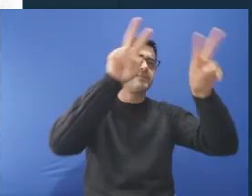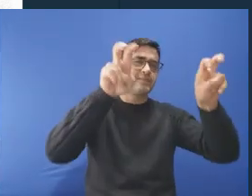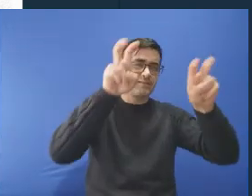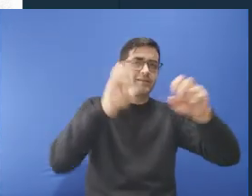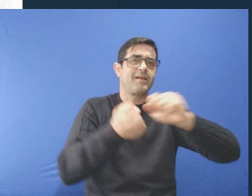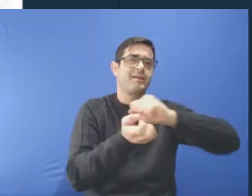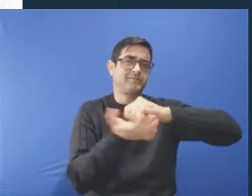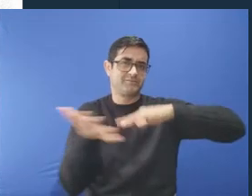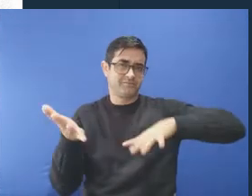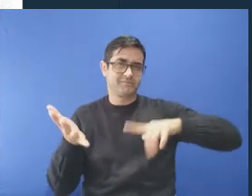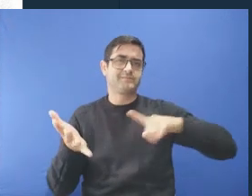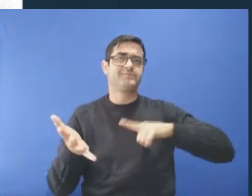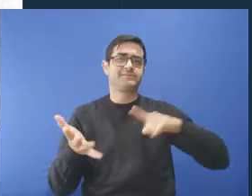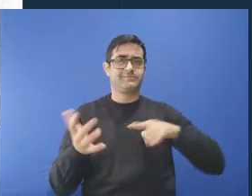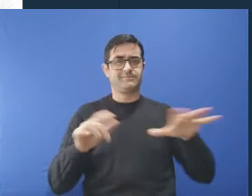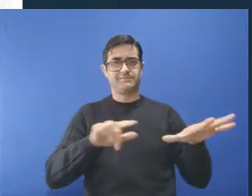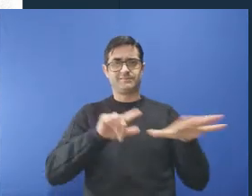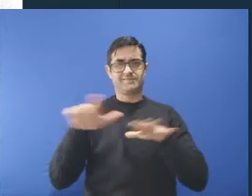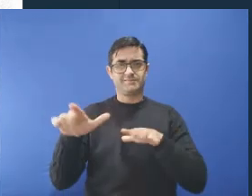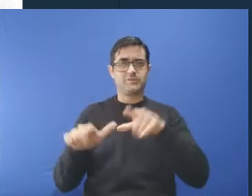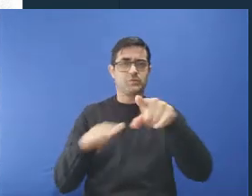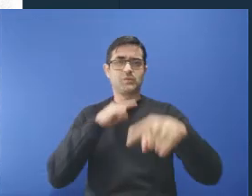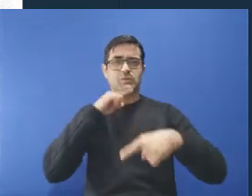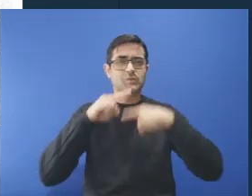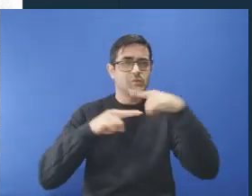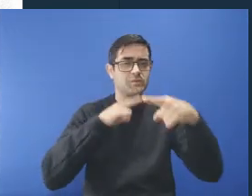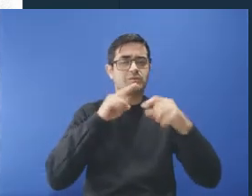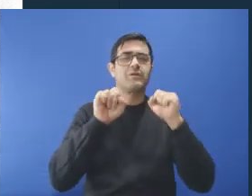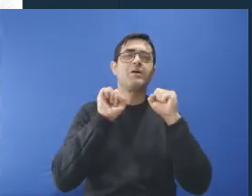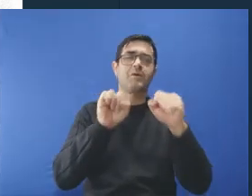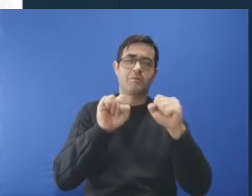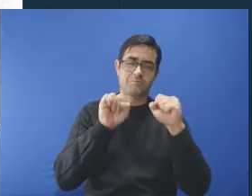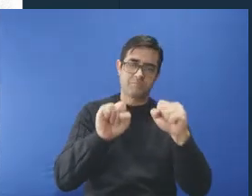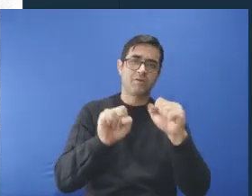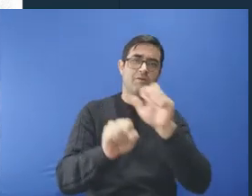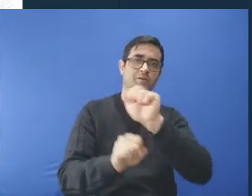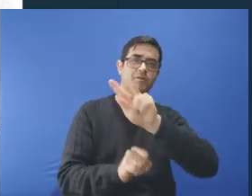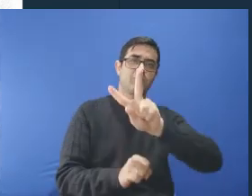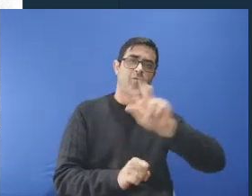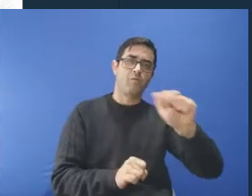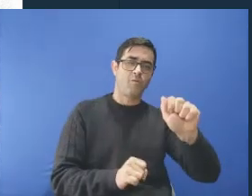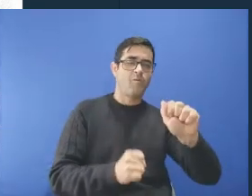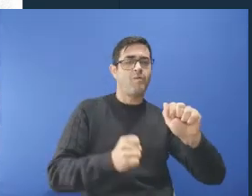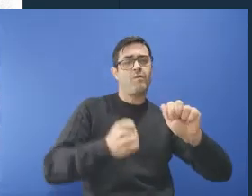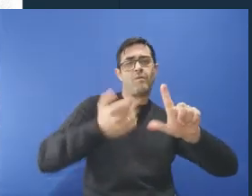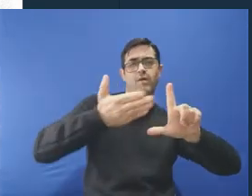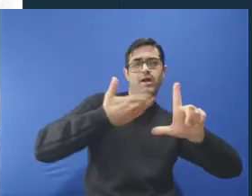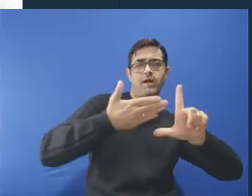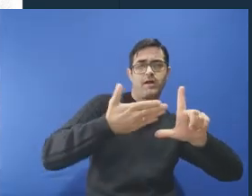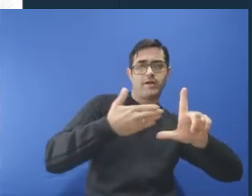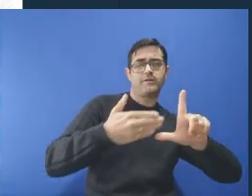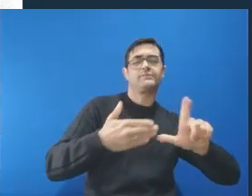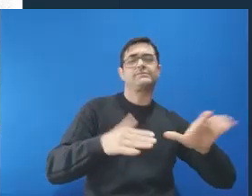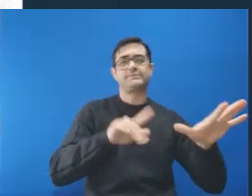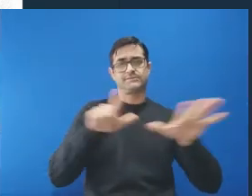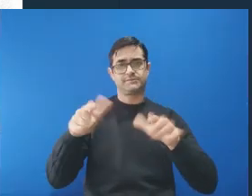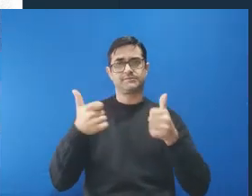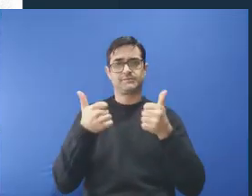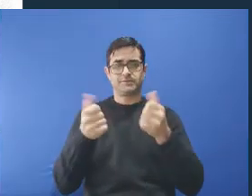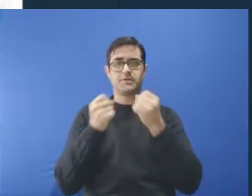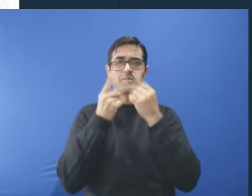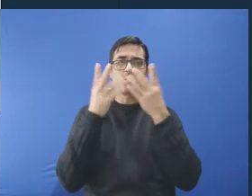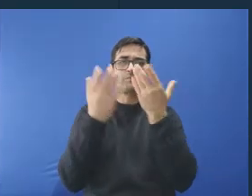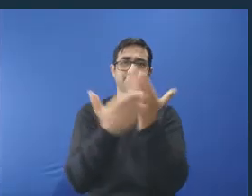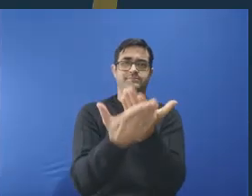Qualquer dúvida vocês podem fazer no AVA ou na videoconferência dessa semana. Bons estudos!